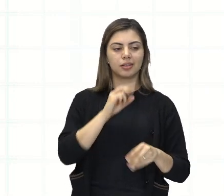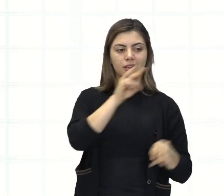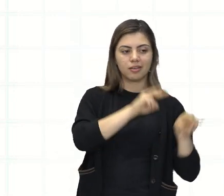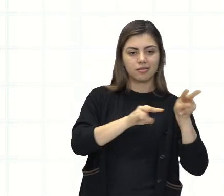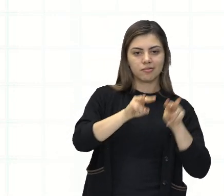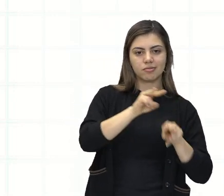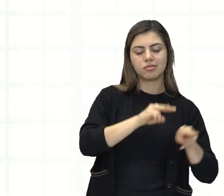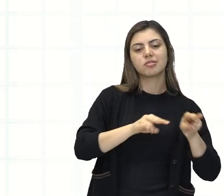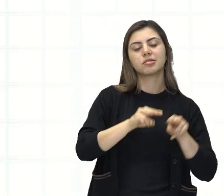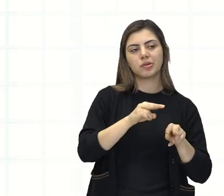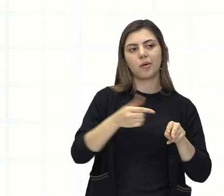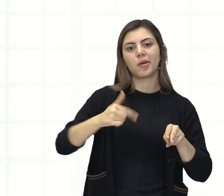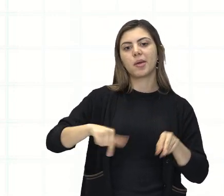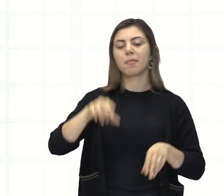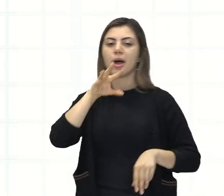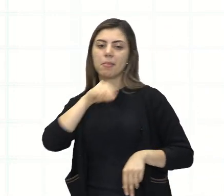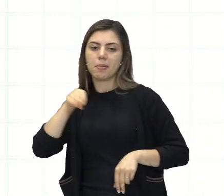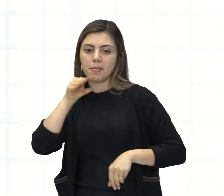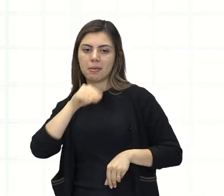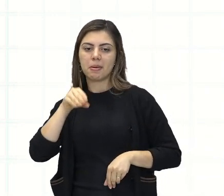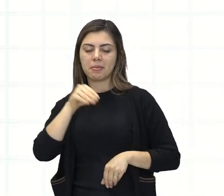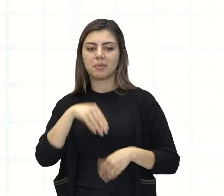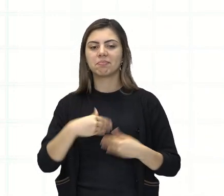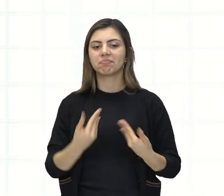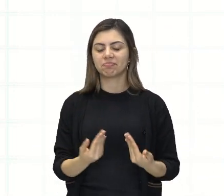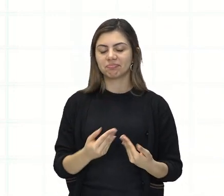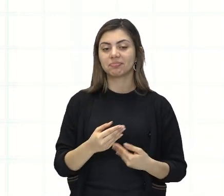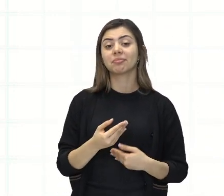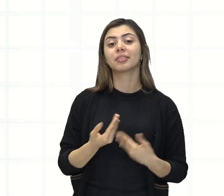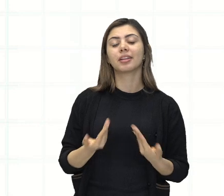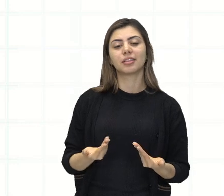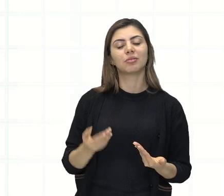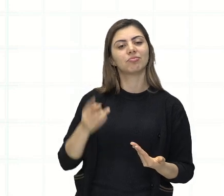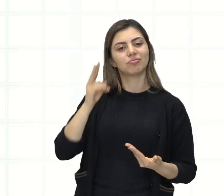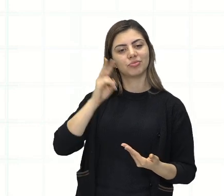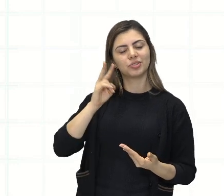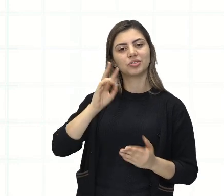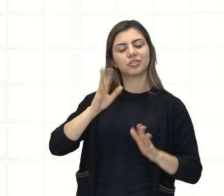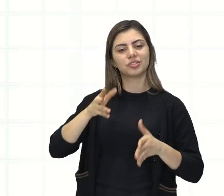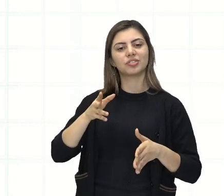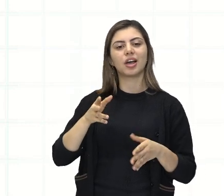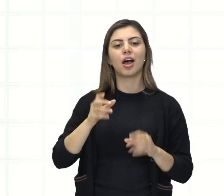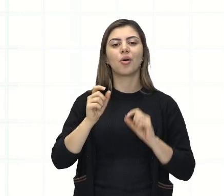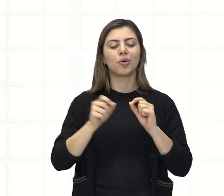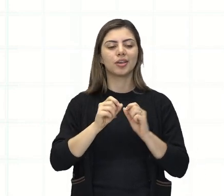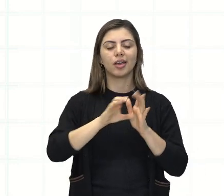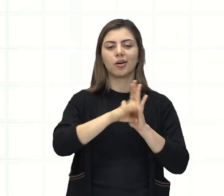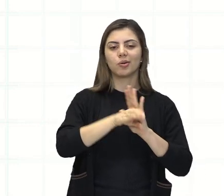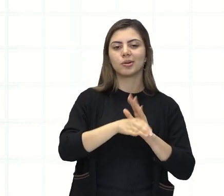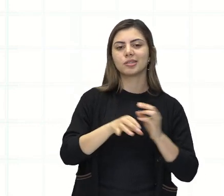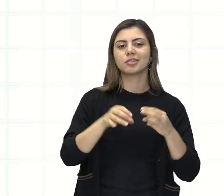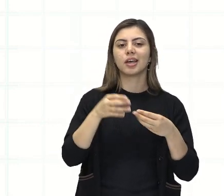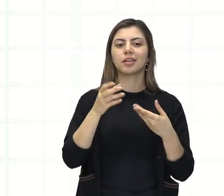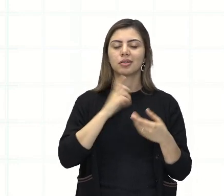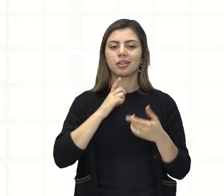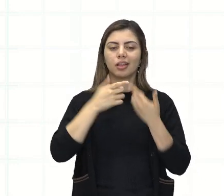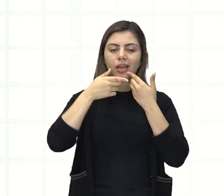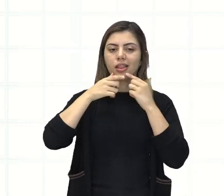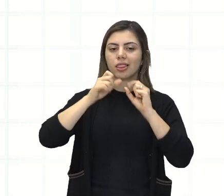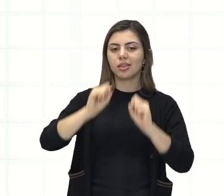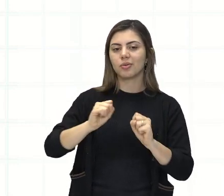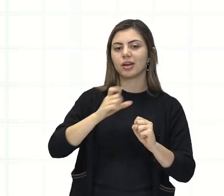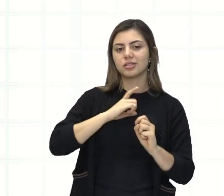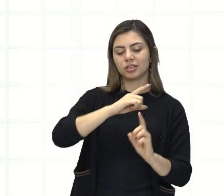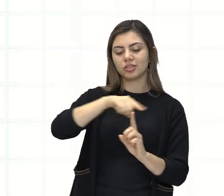certinho? Então, sobre linguagem, recapitulamos aí o conceito e